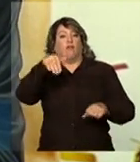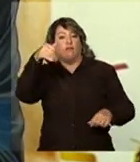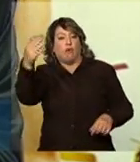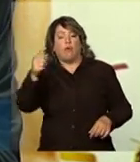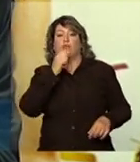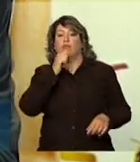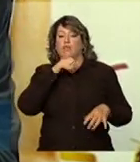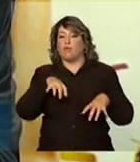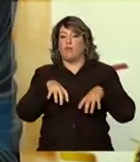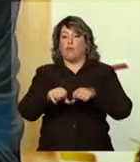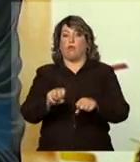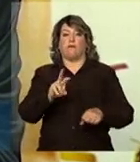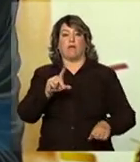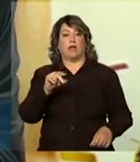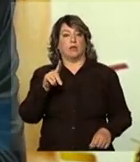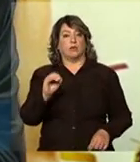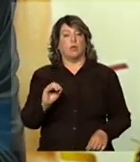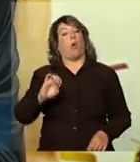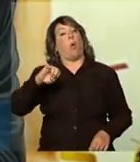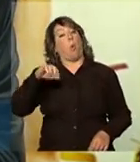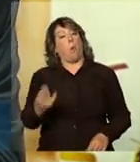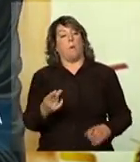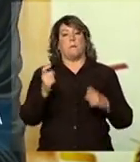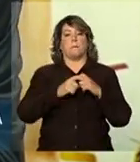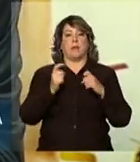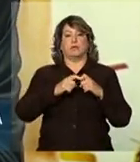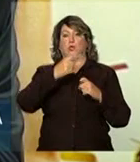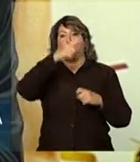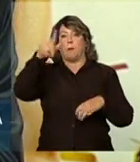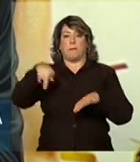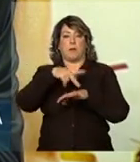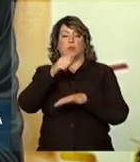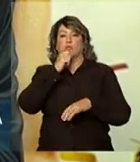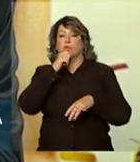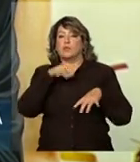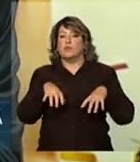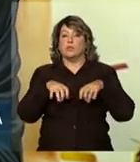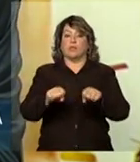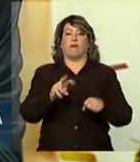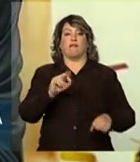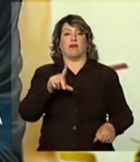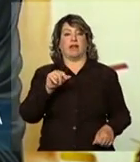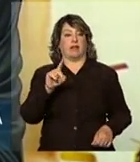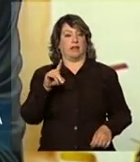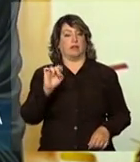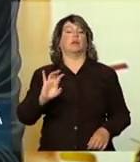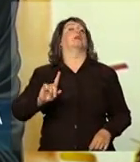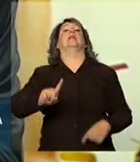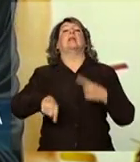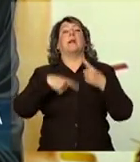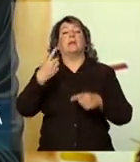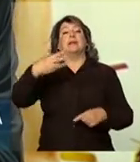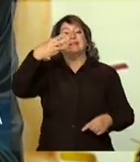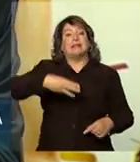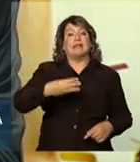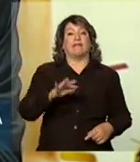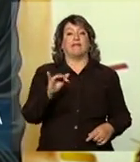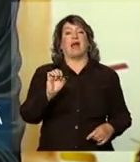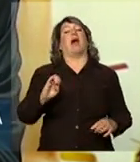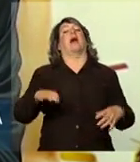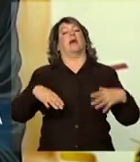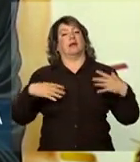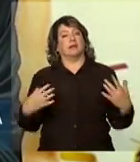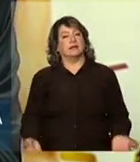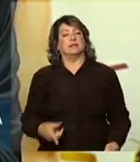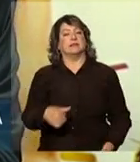não têm o diploma validado, ou médicos estrangeiros, né, que não têm o seu diploma validado, e depois abre a terceira fase. Aí sim a gente